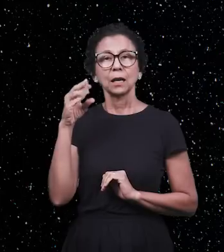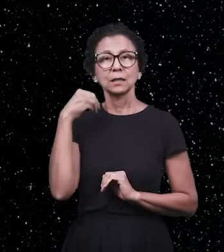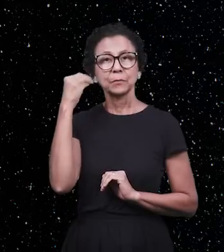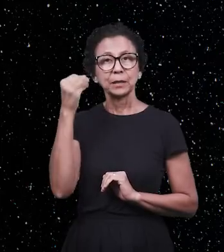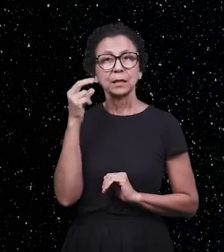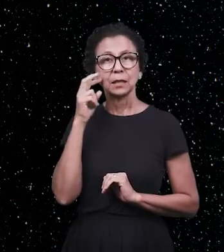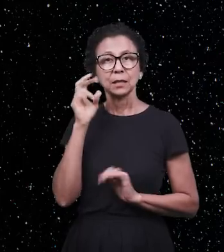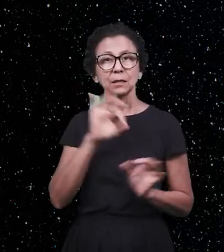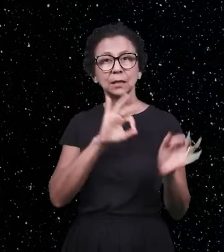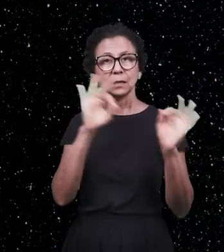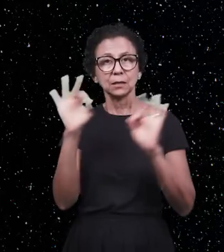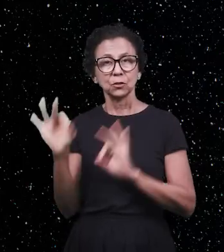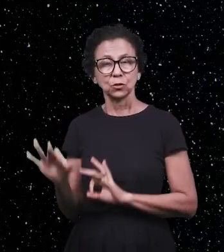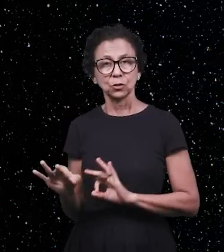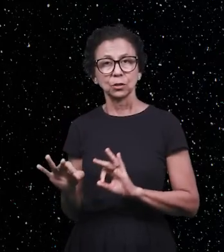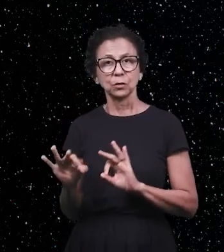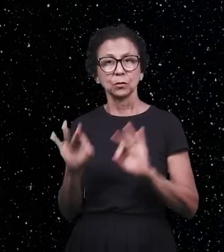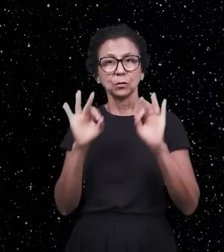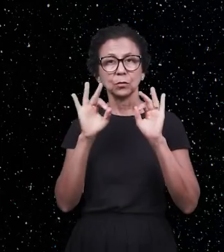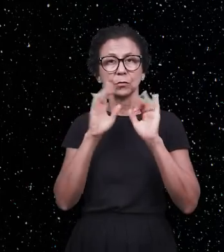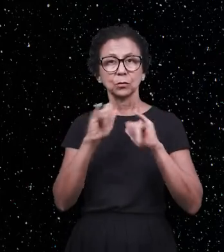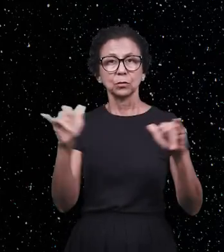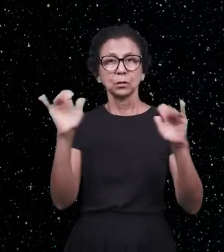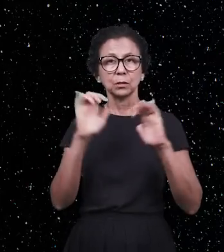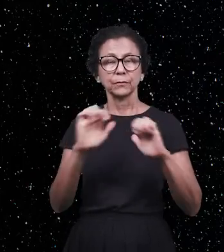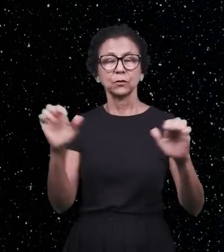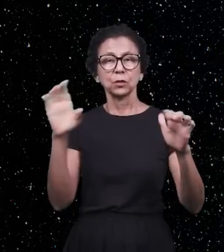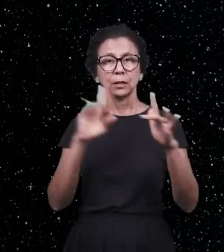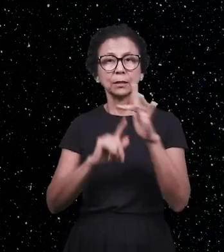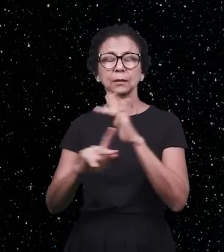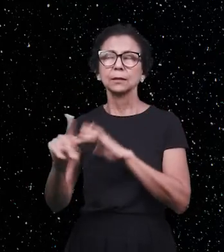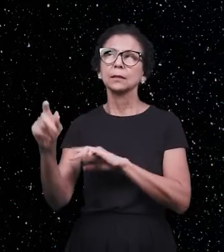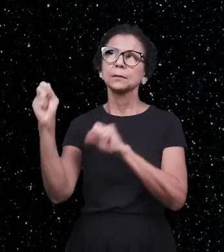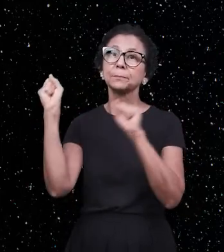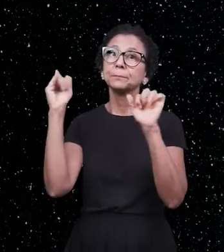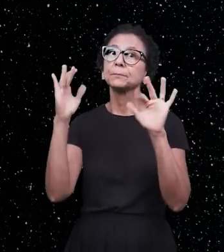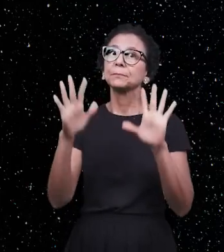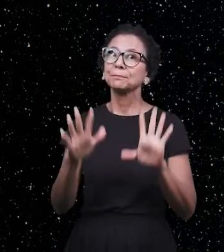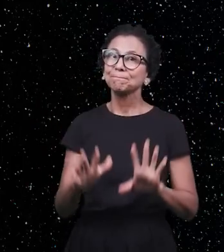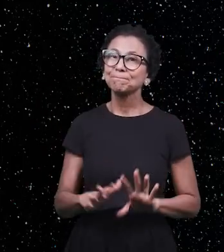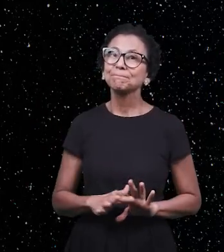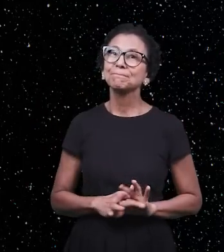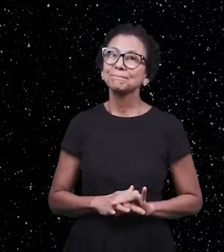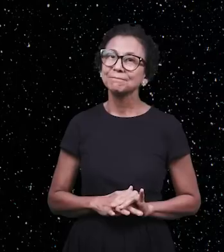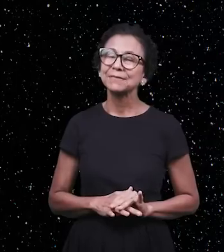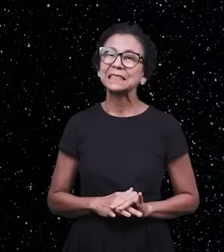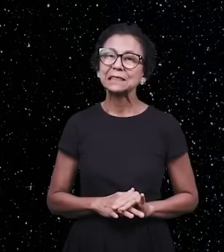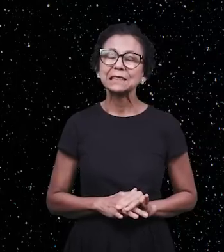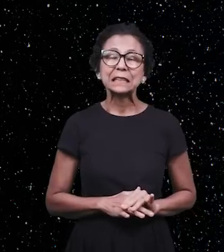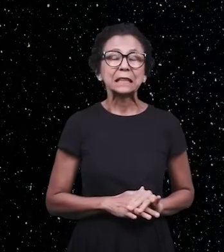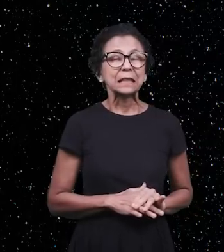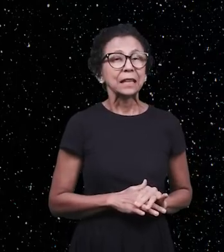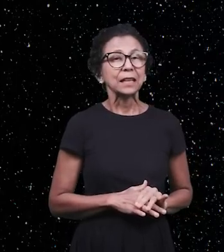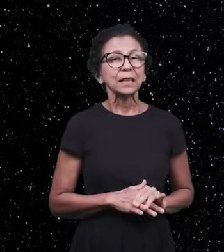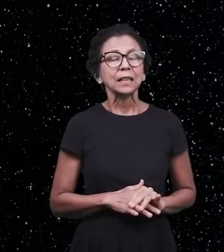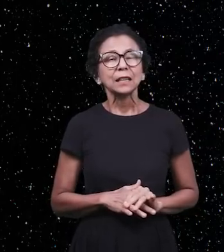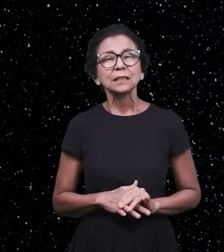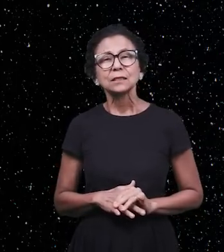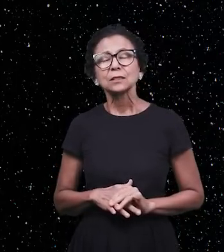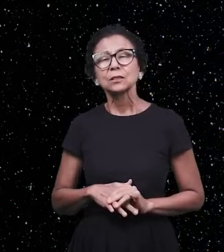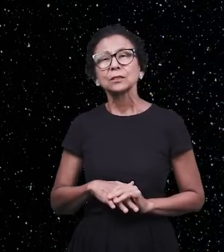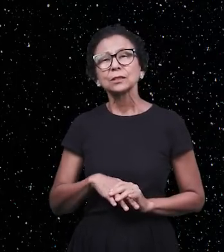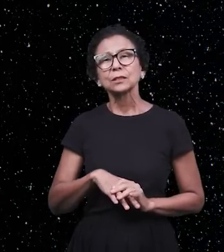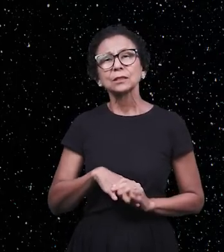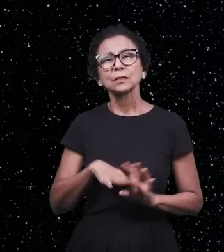esse programa Anunciando o Evangelho Eterno. Tem sido uma grande bênção, porque temos aprendido um